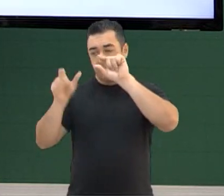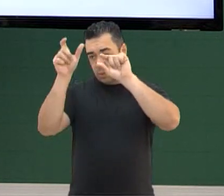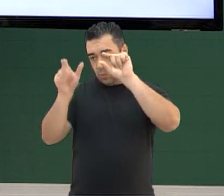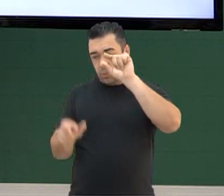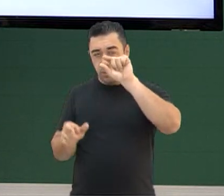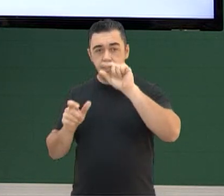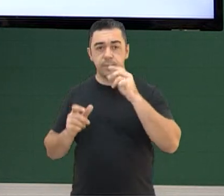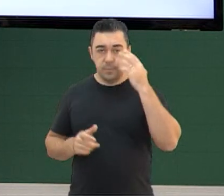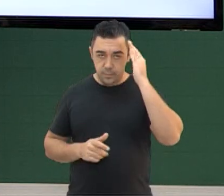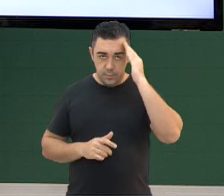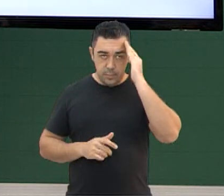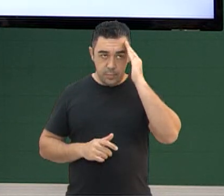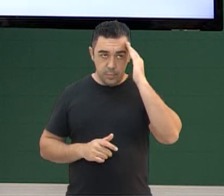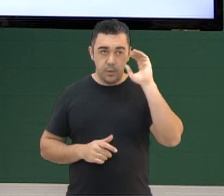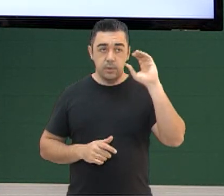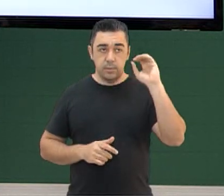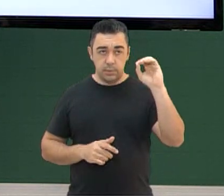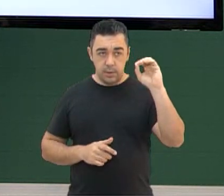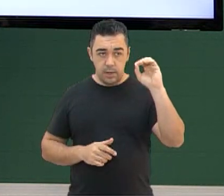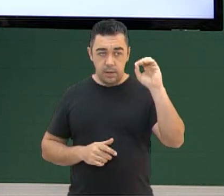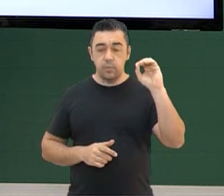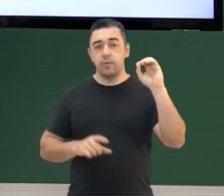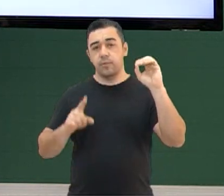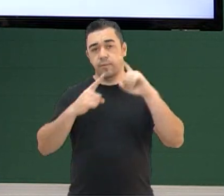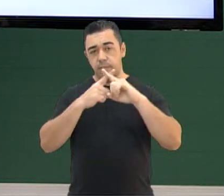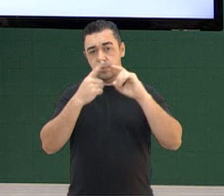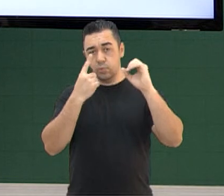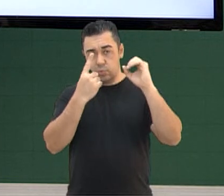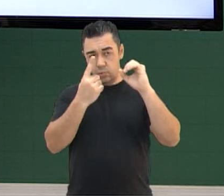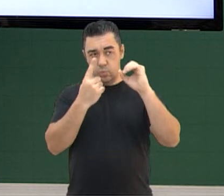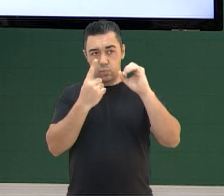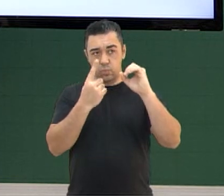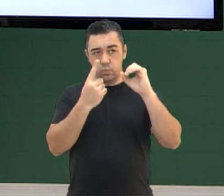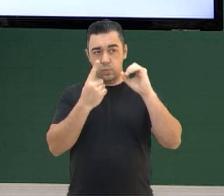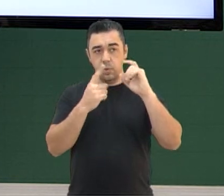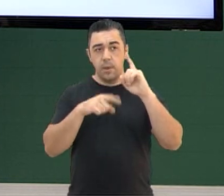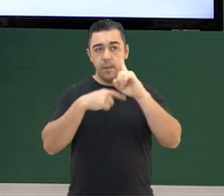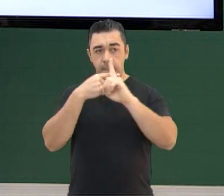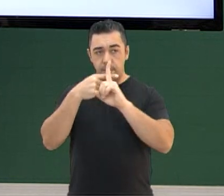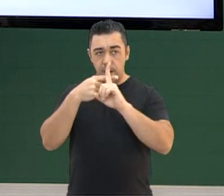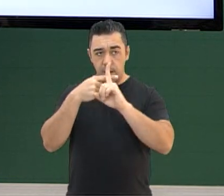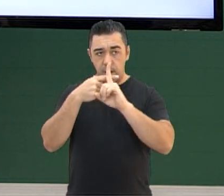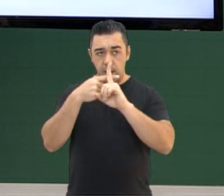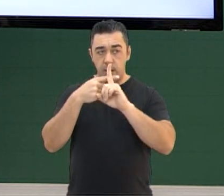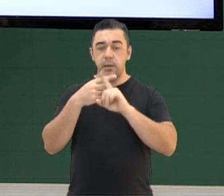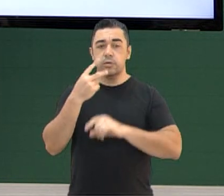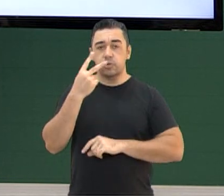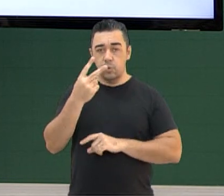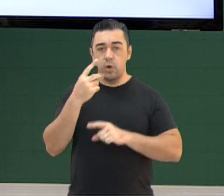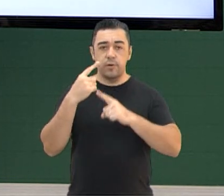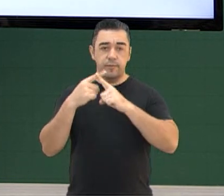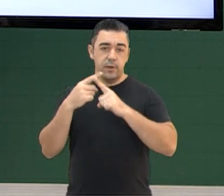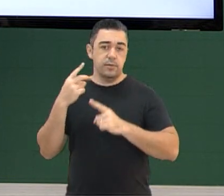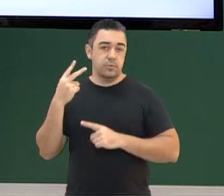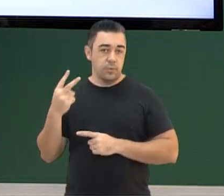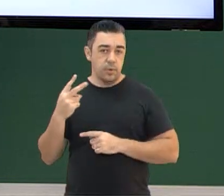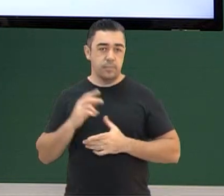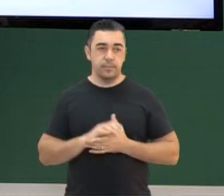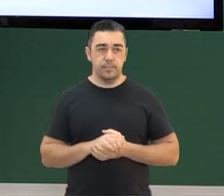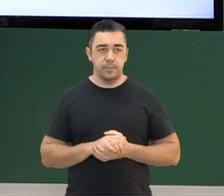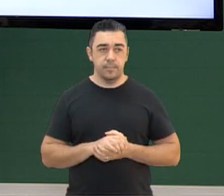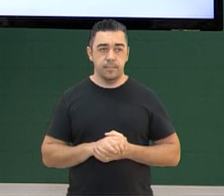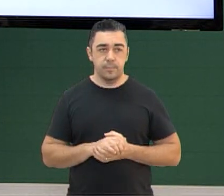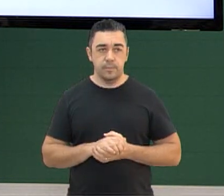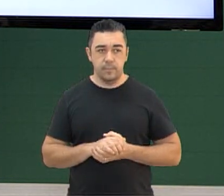por essa coluna. Então, 0 vezes 1 mais 2 vezes 2, tá?